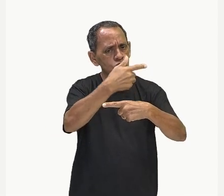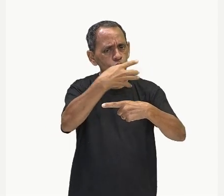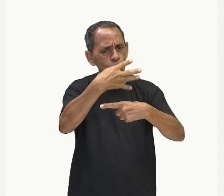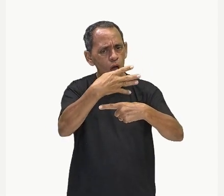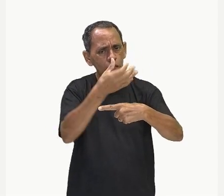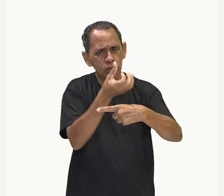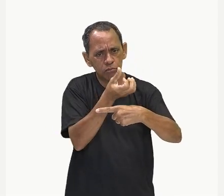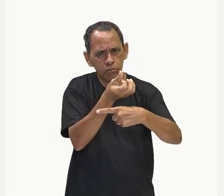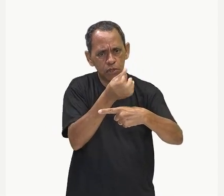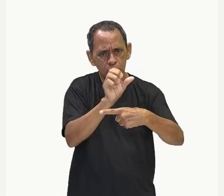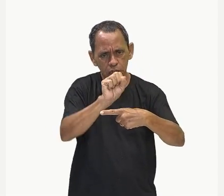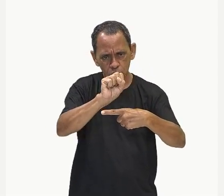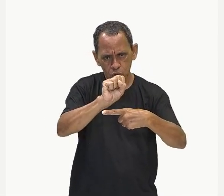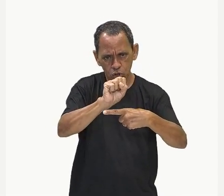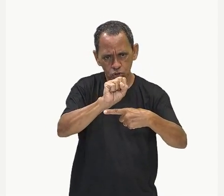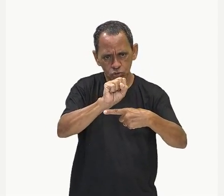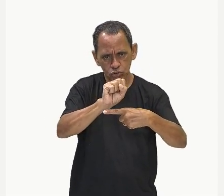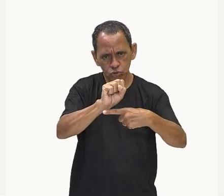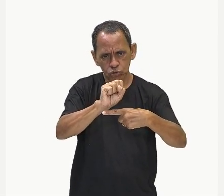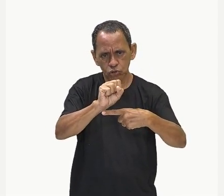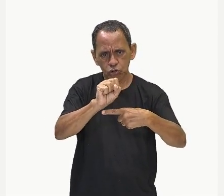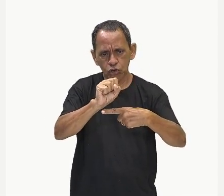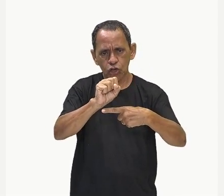vírgula. Então, aqui eu vou ter, ó,